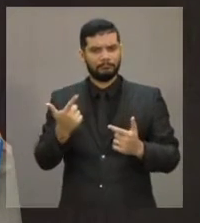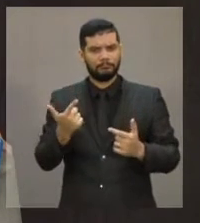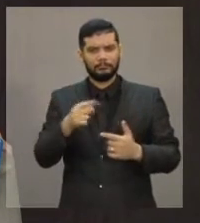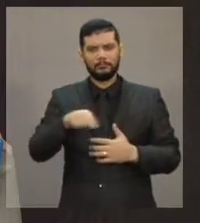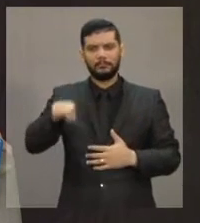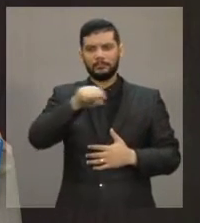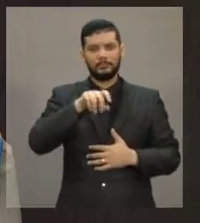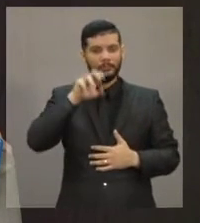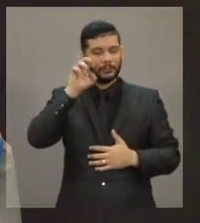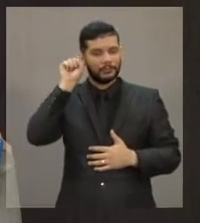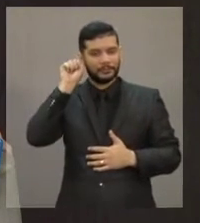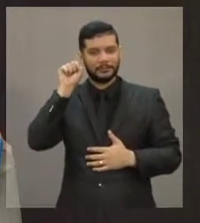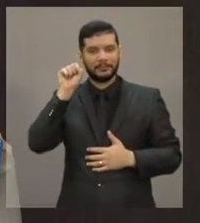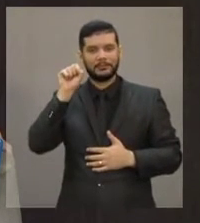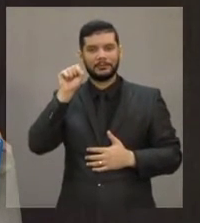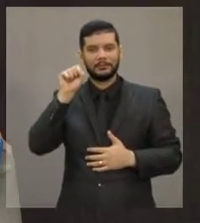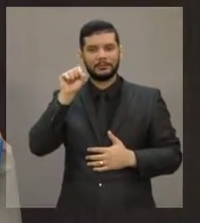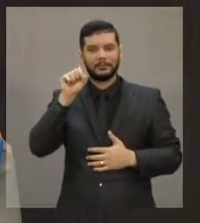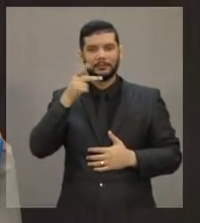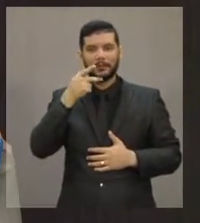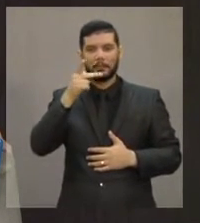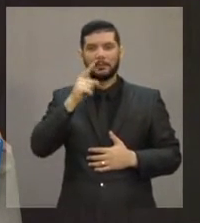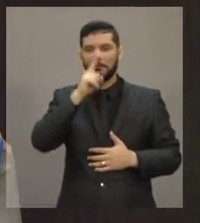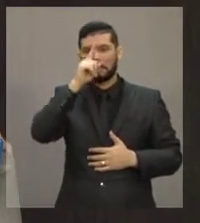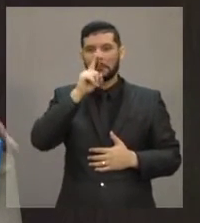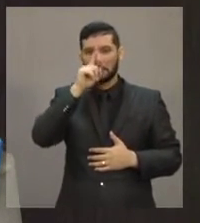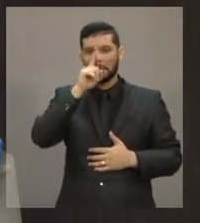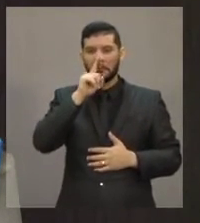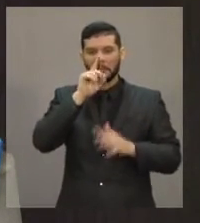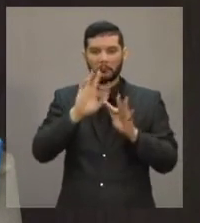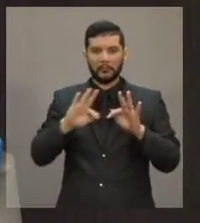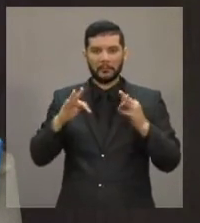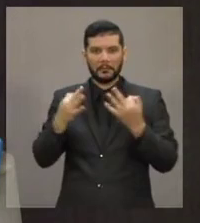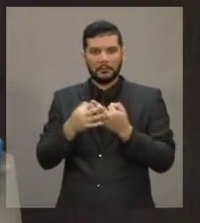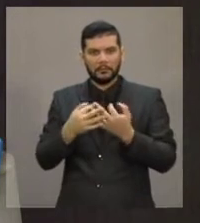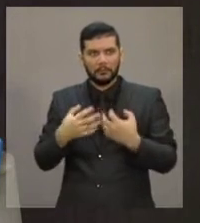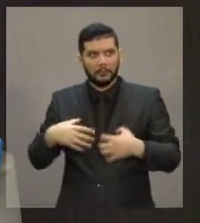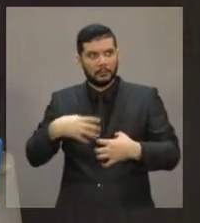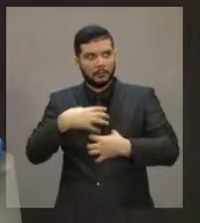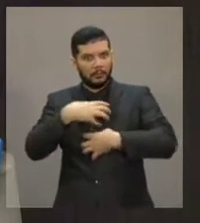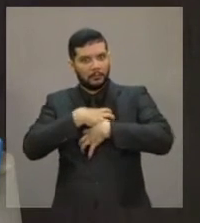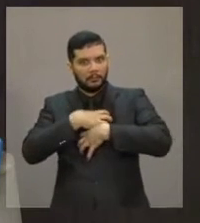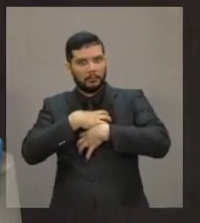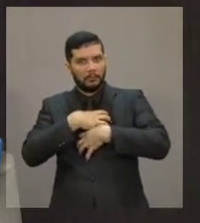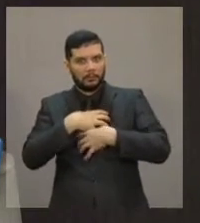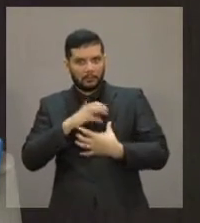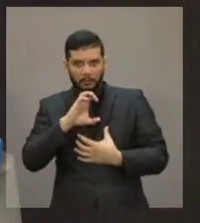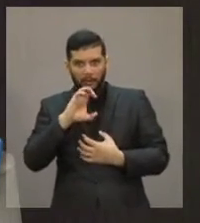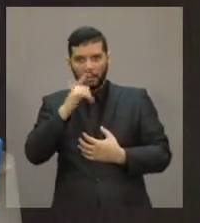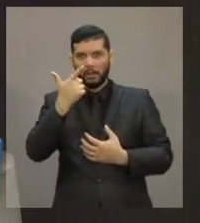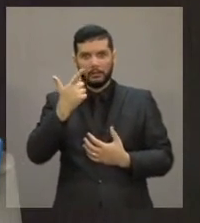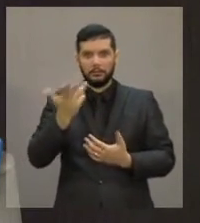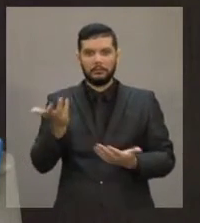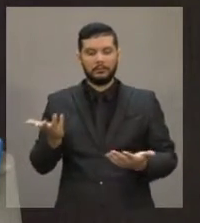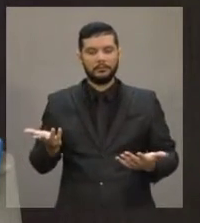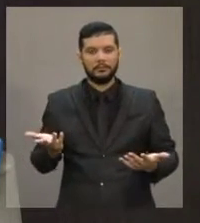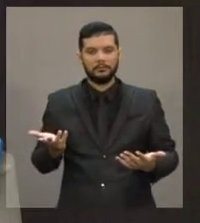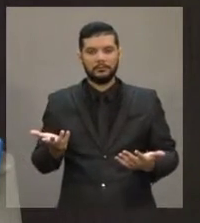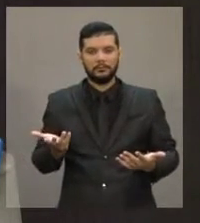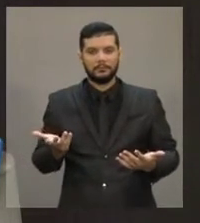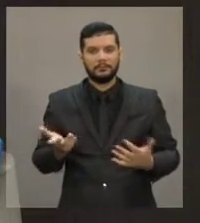ouvindo em casa que haveria uma ameaça à sua família, a pessoa, obviamente, se movimenta em torno